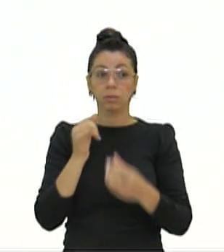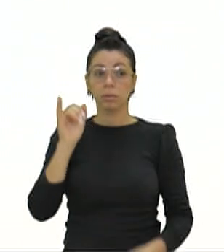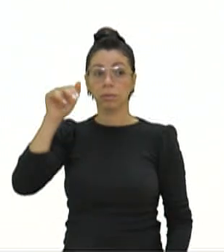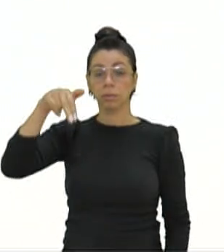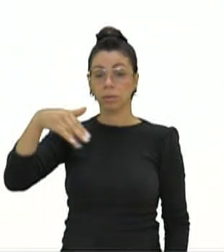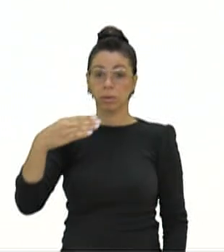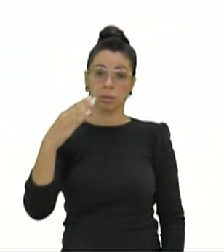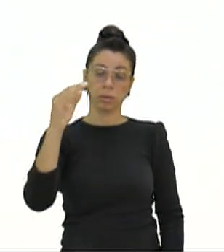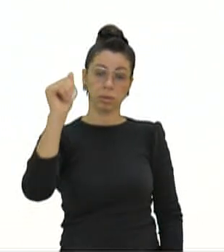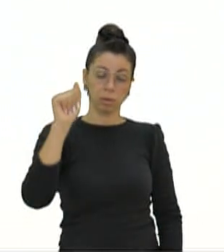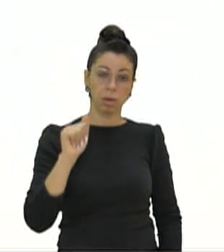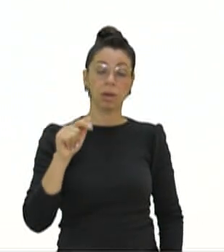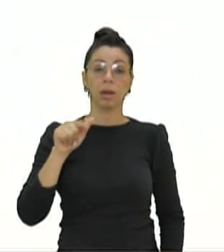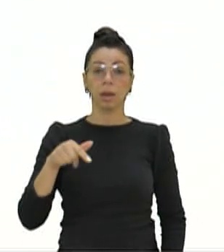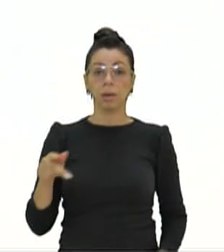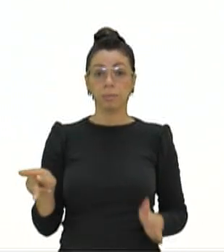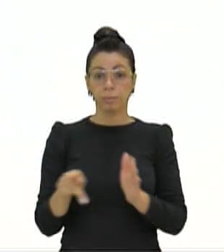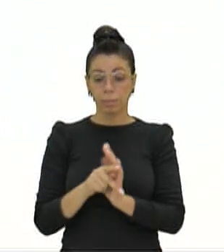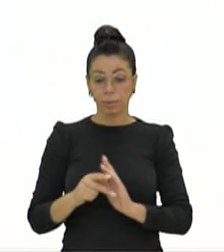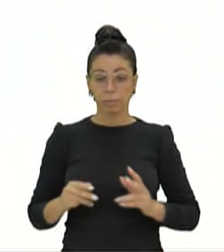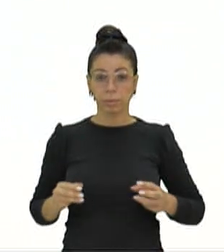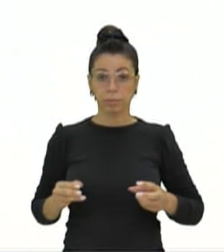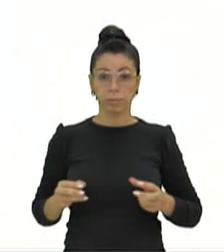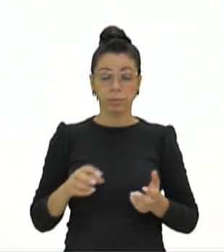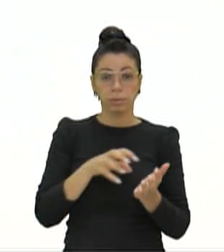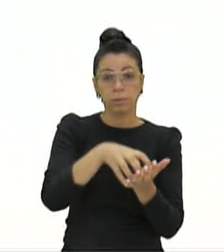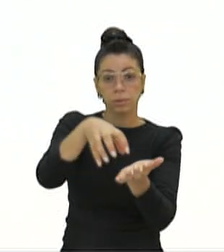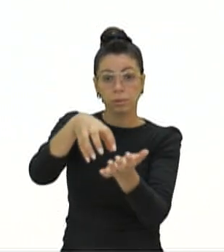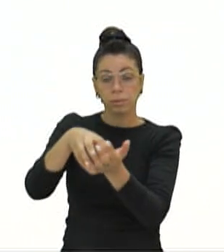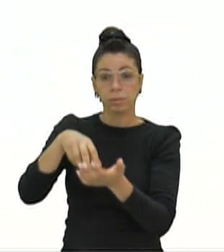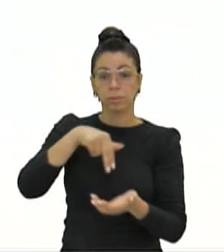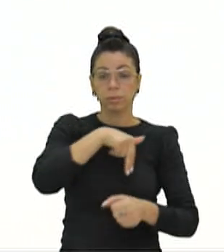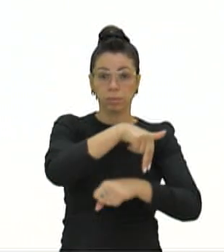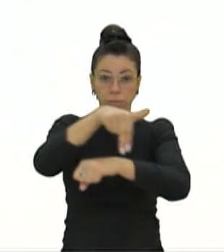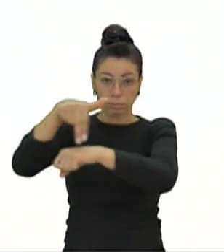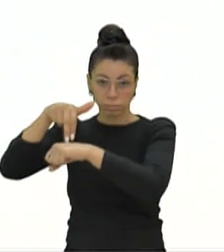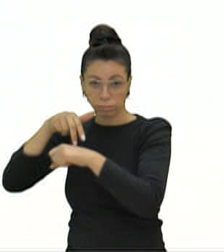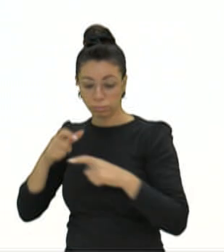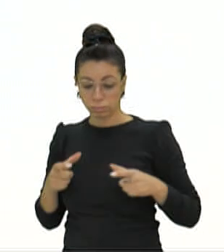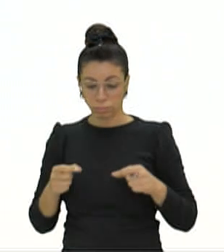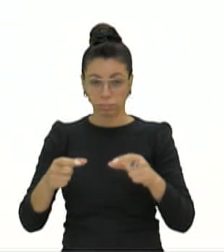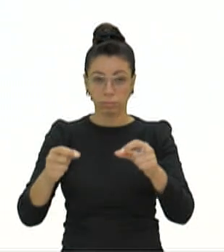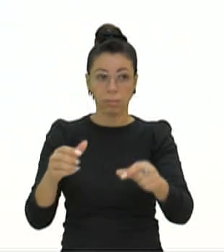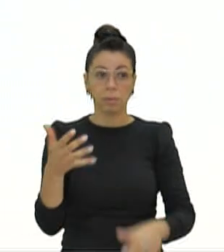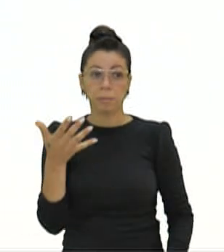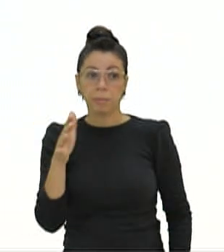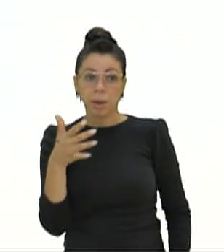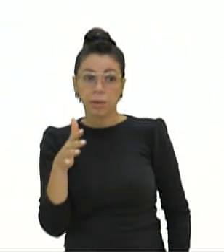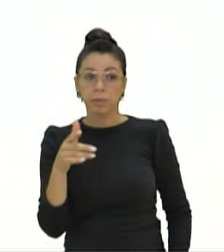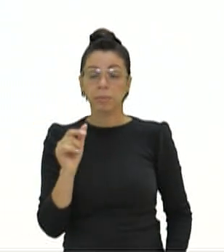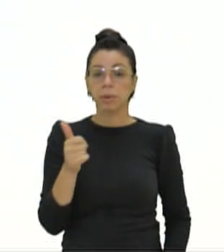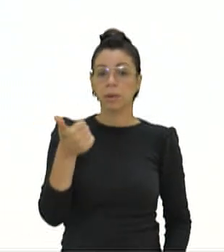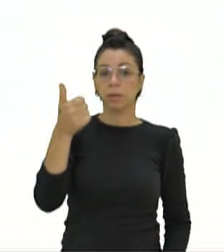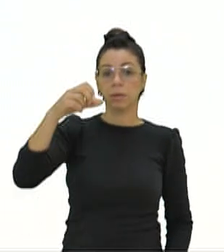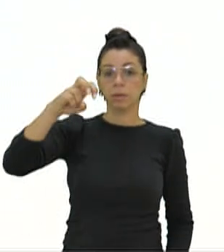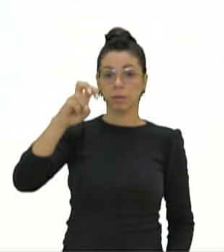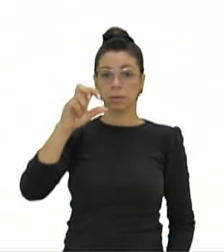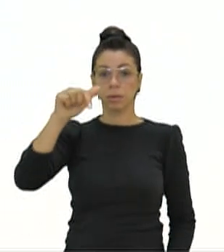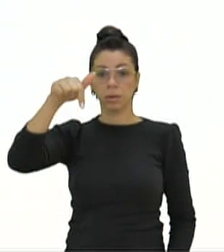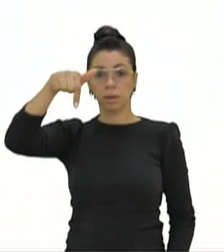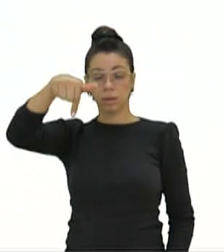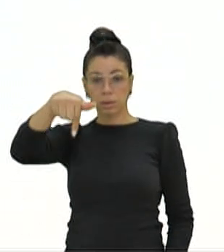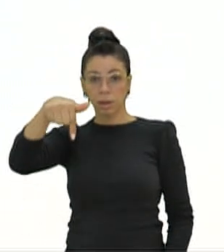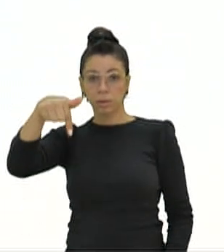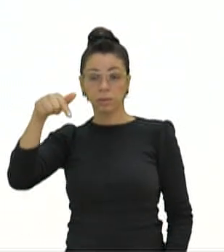Câncer, tá? Estima-se que no Brasil, a cada ano, cerca de 157 mil pessoas morram devido